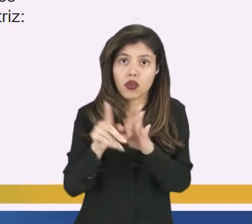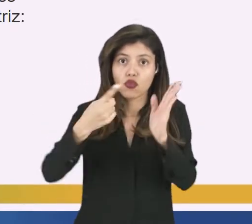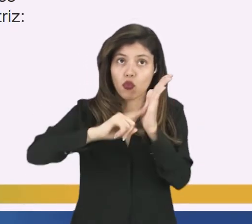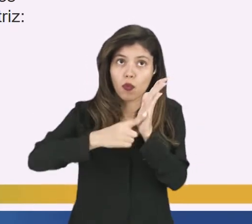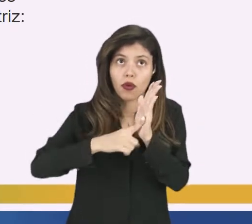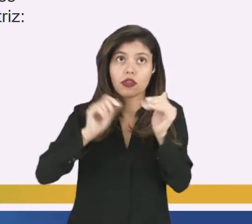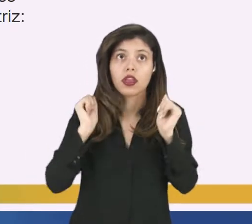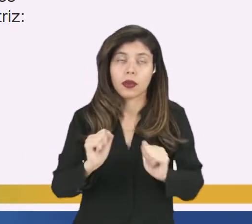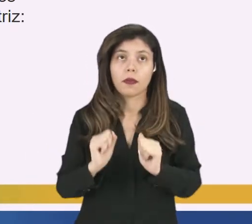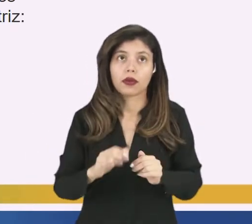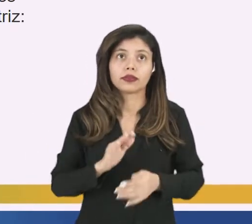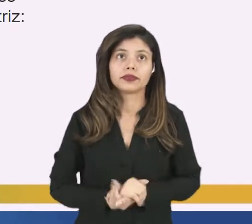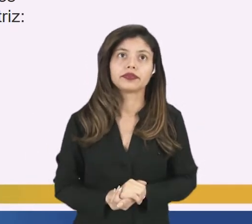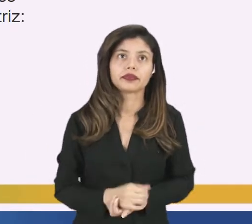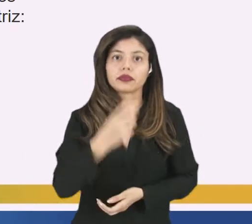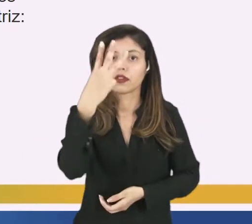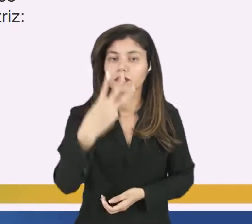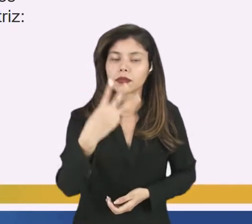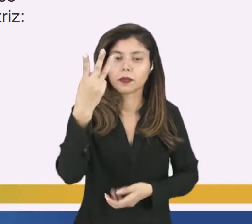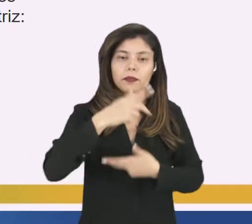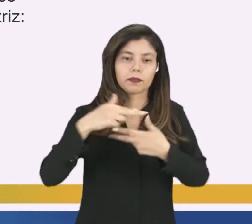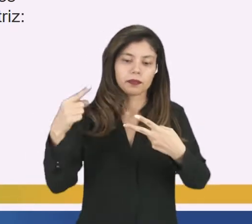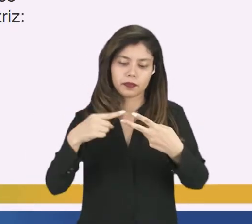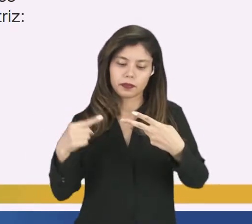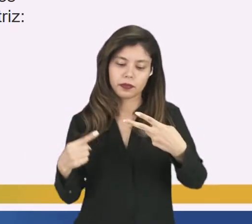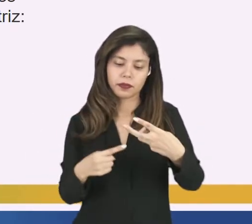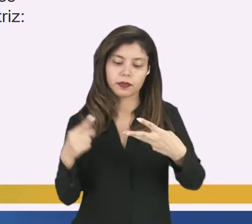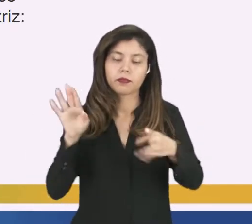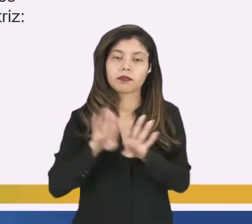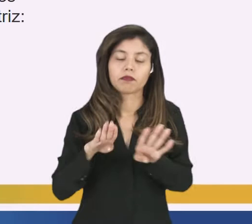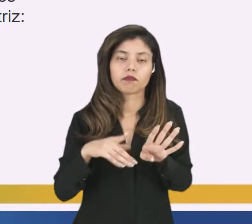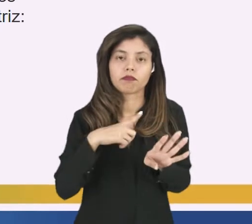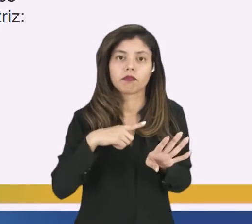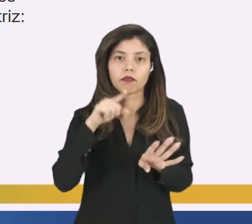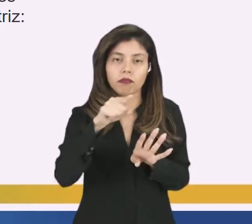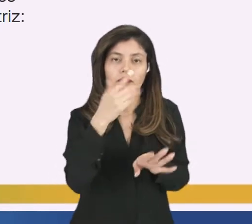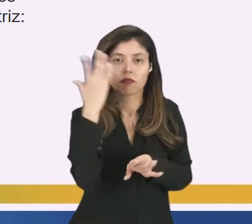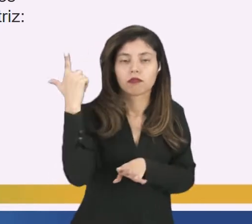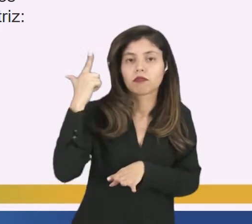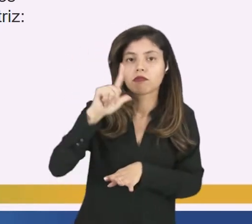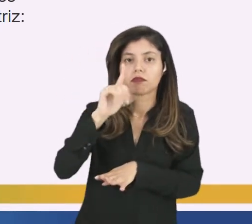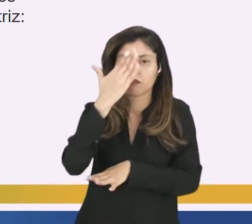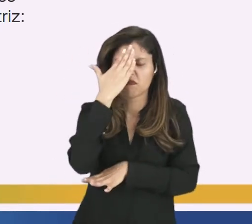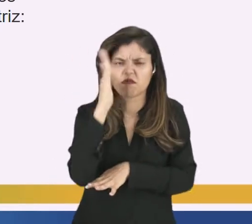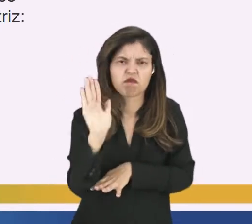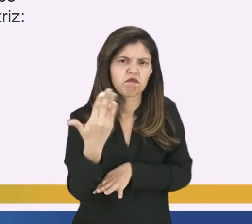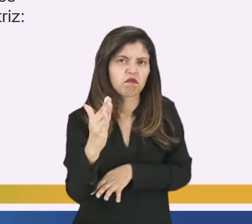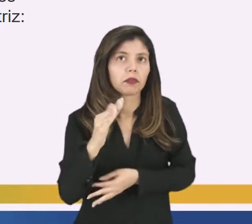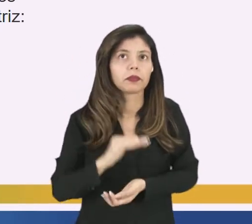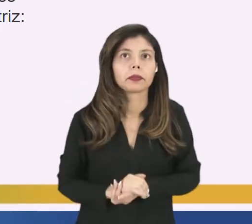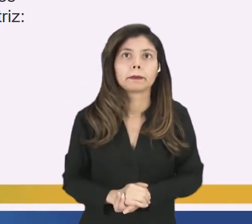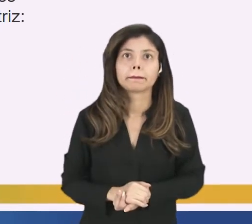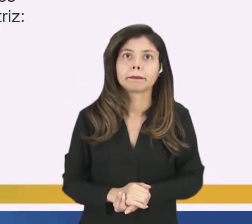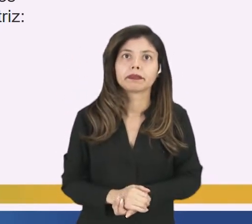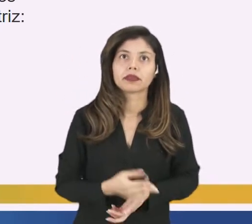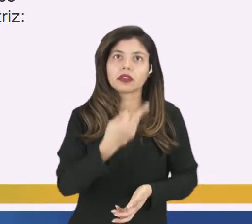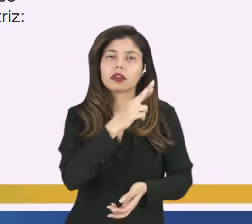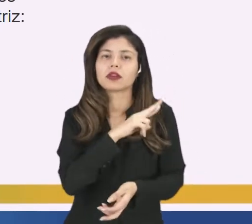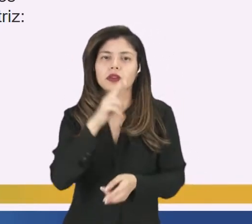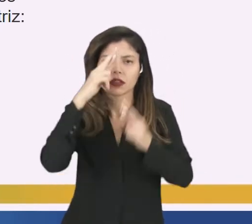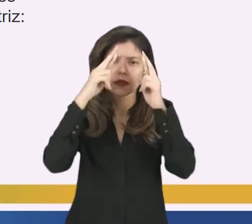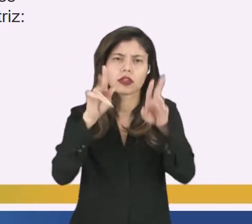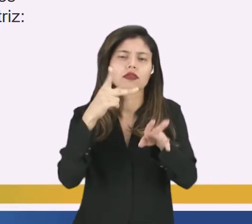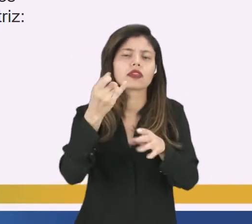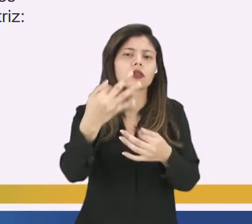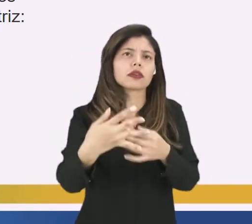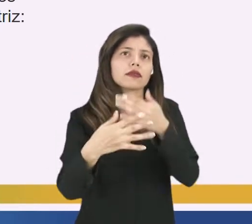das coordenadas de um ponto que lhe pertence. Então, são três coisas distintas aqui para que você consiga ter noção a respeito da